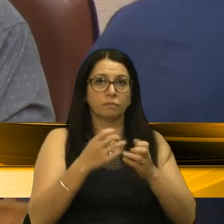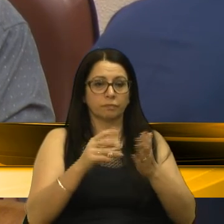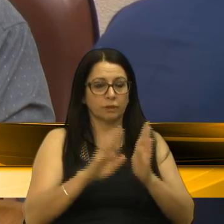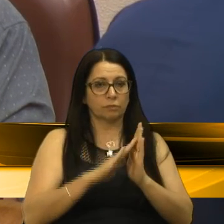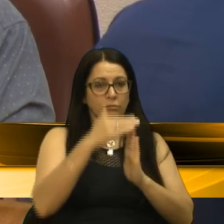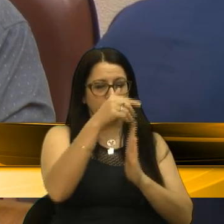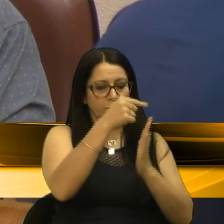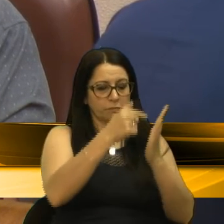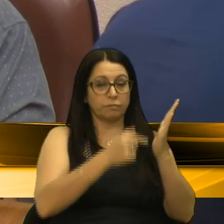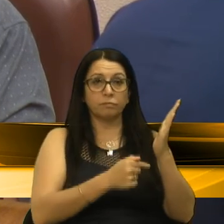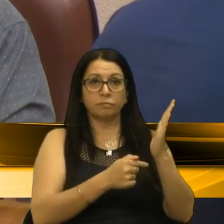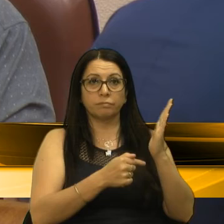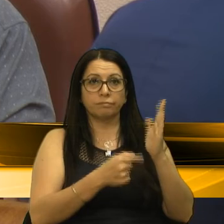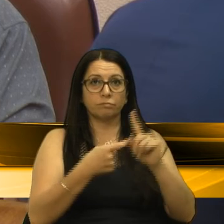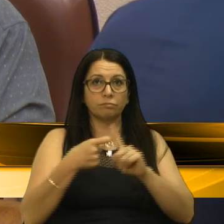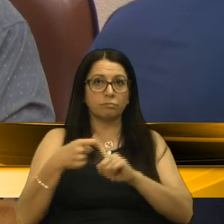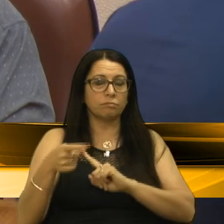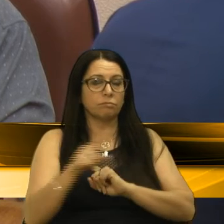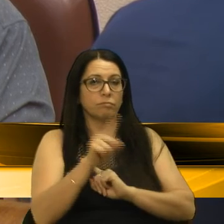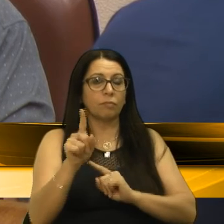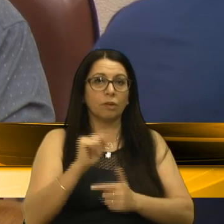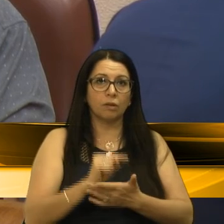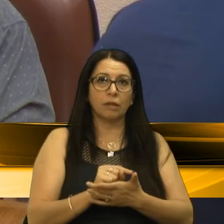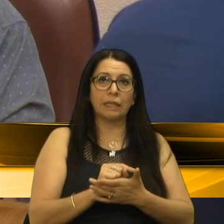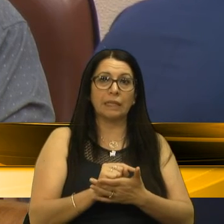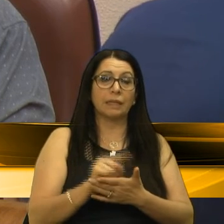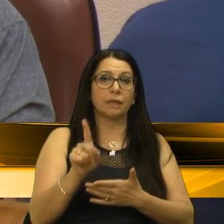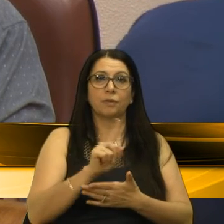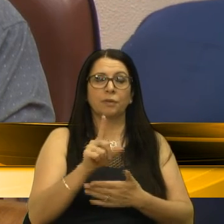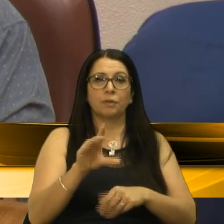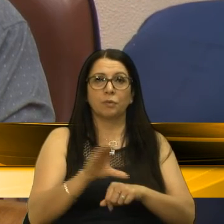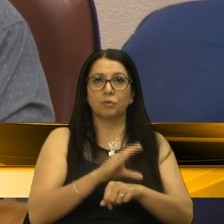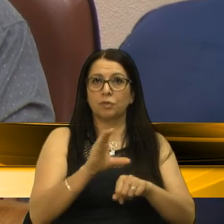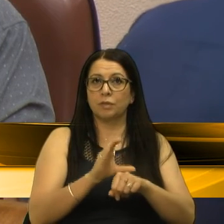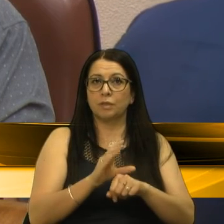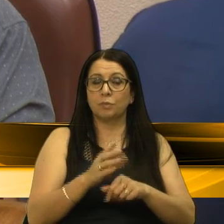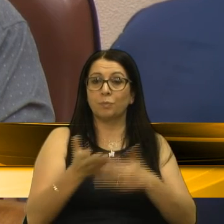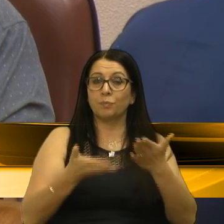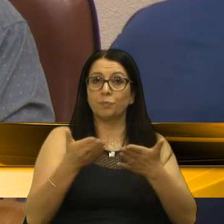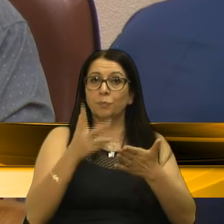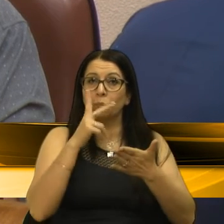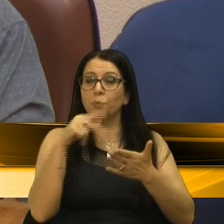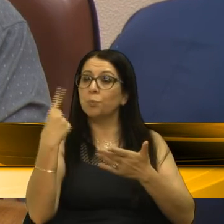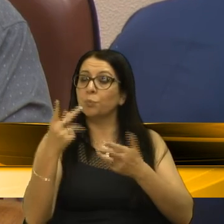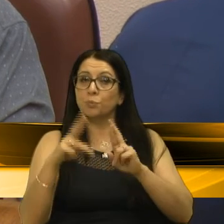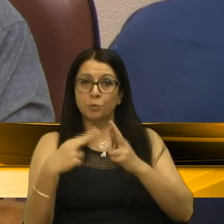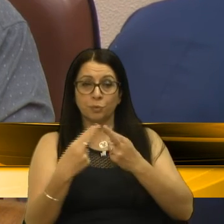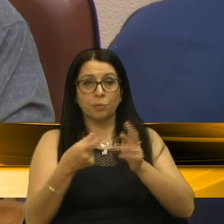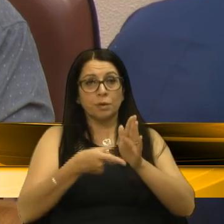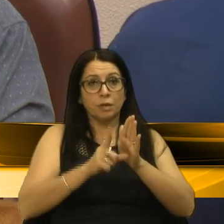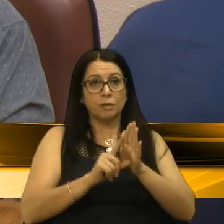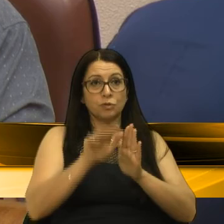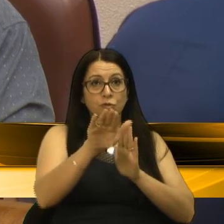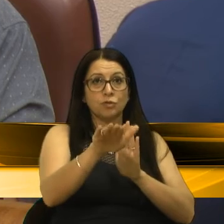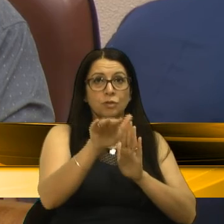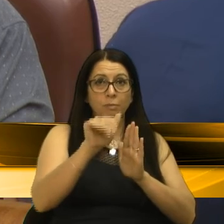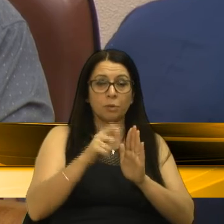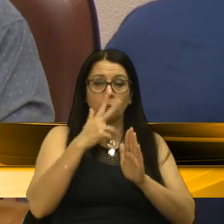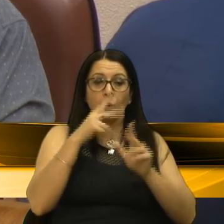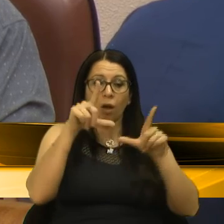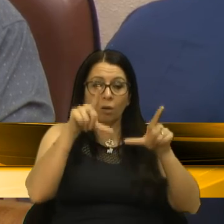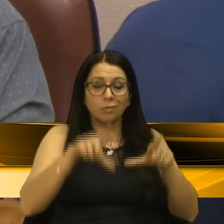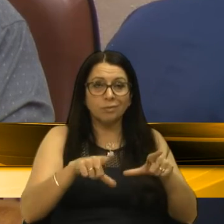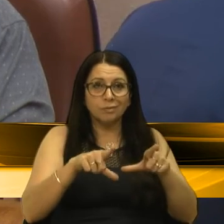calendário municipal não constituem aquilo que a Constituição trata como outra reunião anteriormente convocada para o mesmo